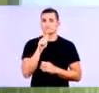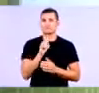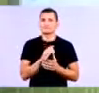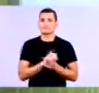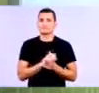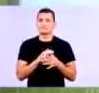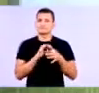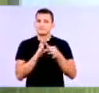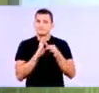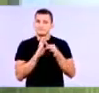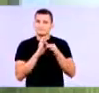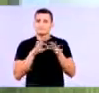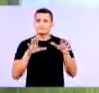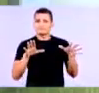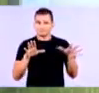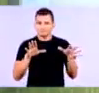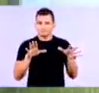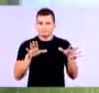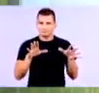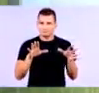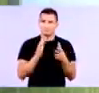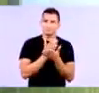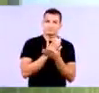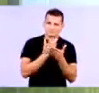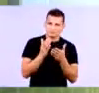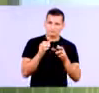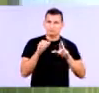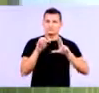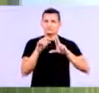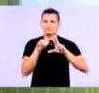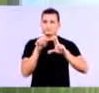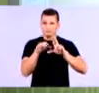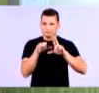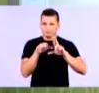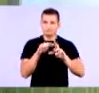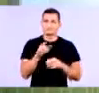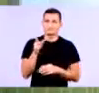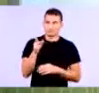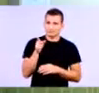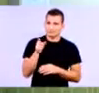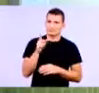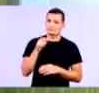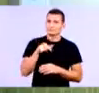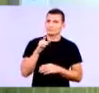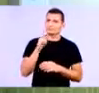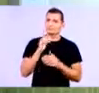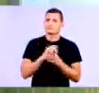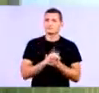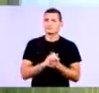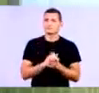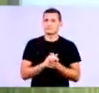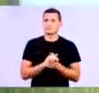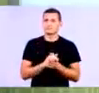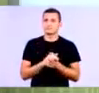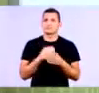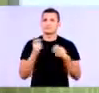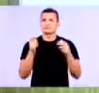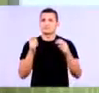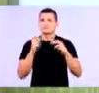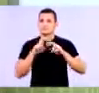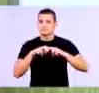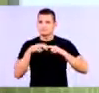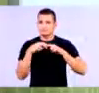a liberação, não é, de alguns recursos, então esse daí já é um dos fatores que possivelmente